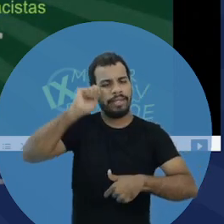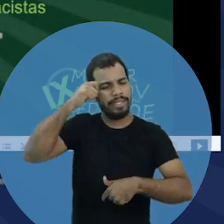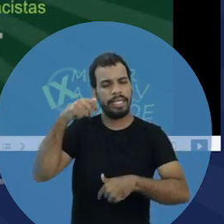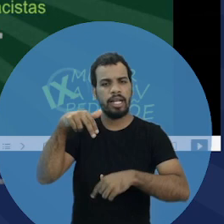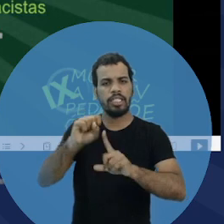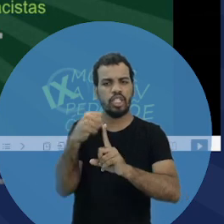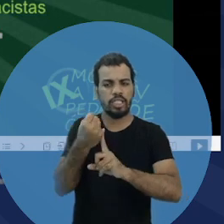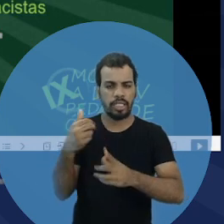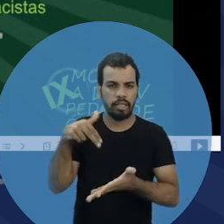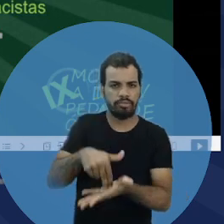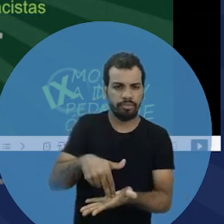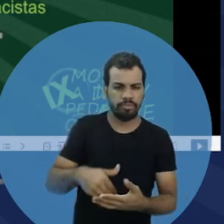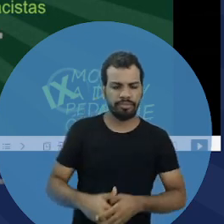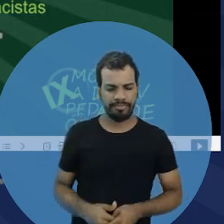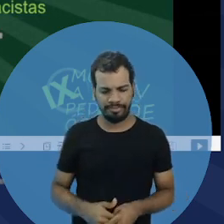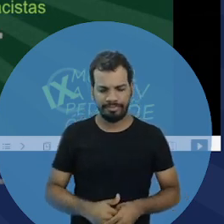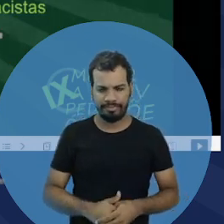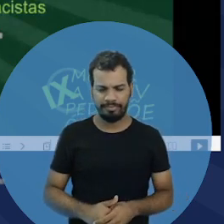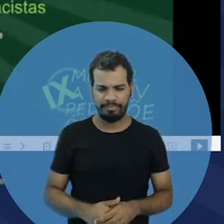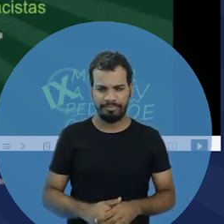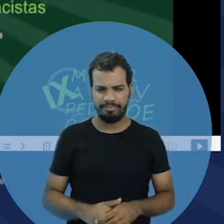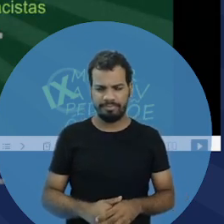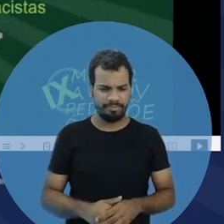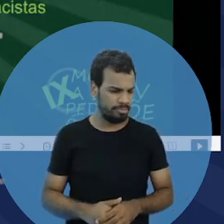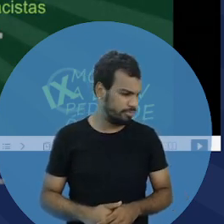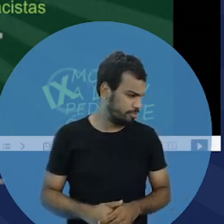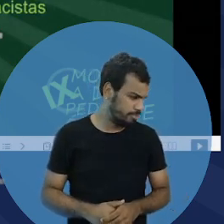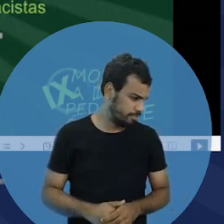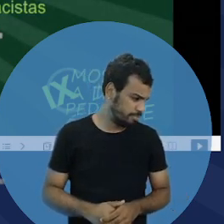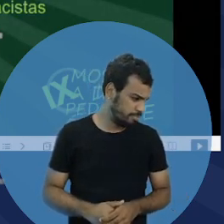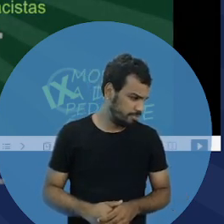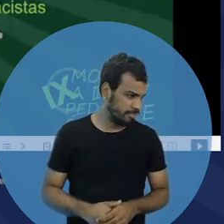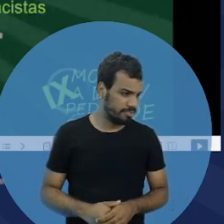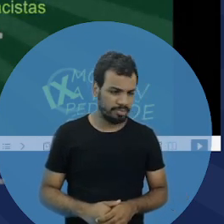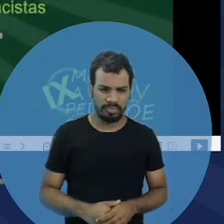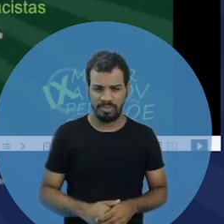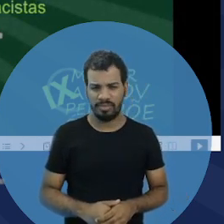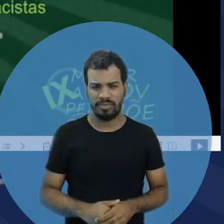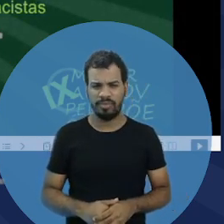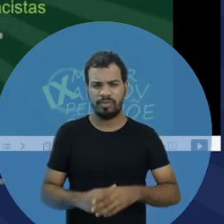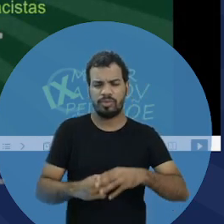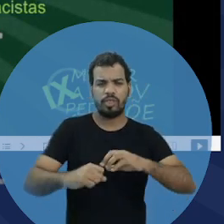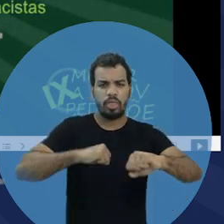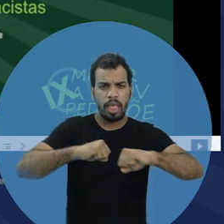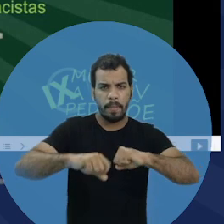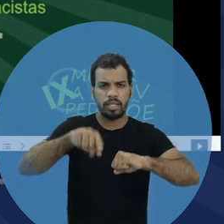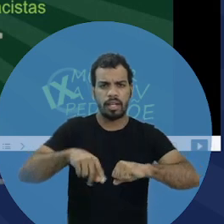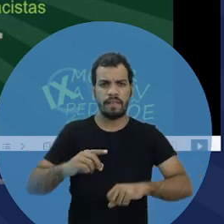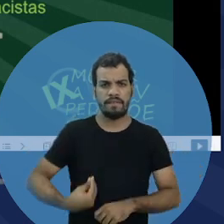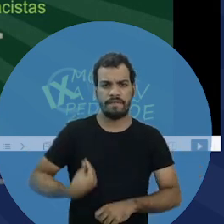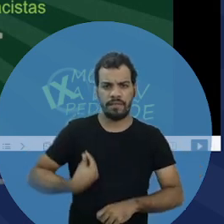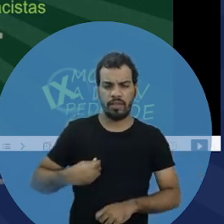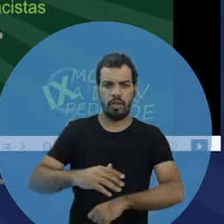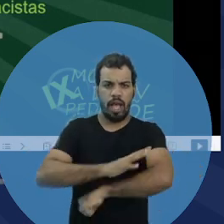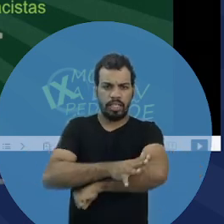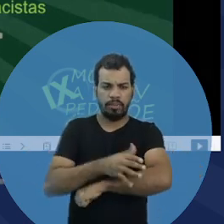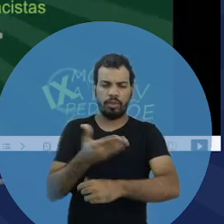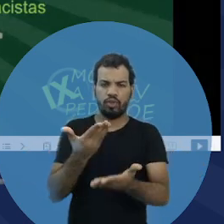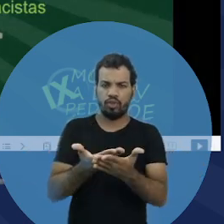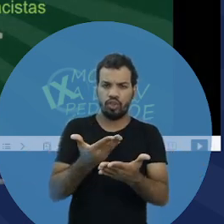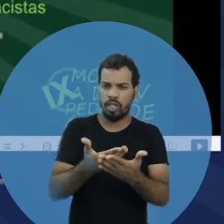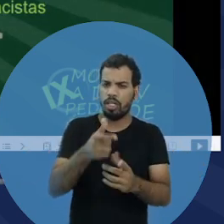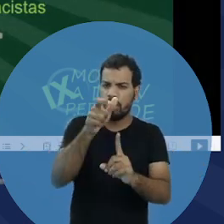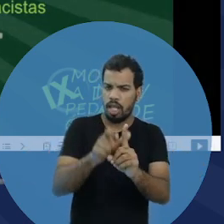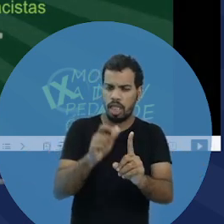também, né, esse debate sobre os impactos do racismo na vida de estudantes pretas e criando espaço de escuta